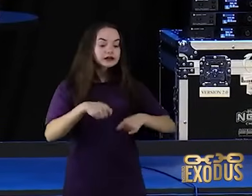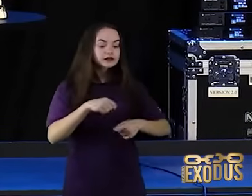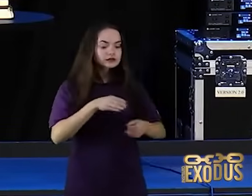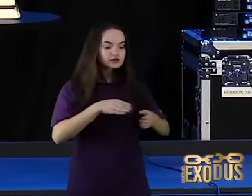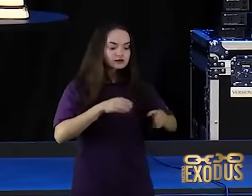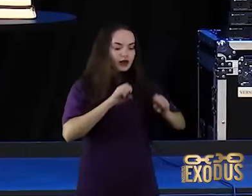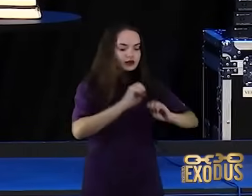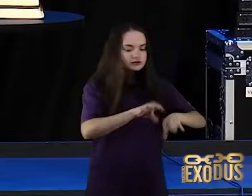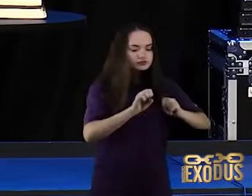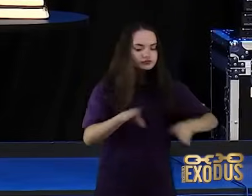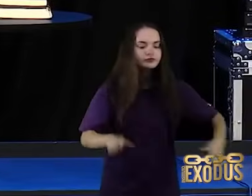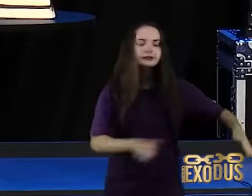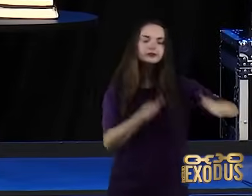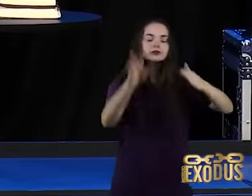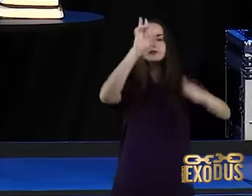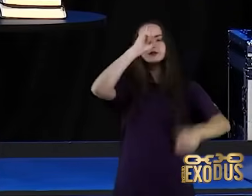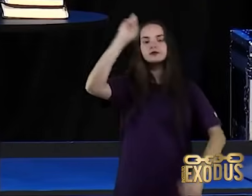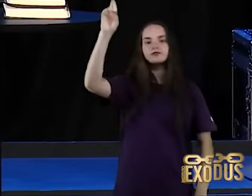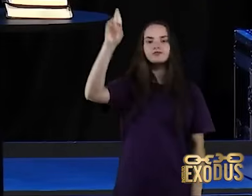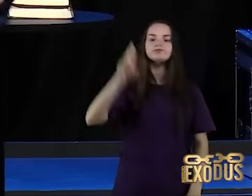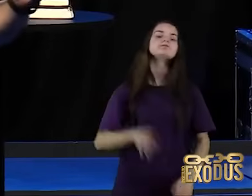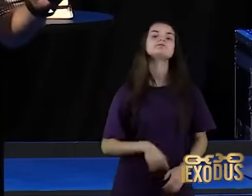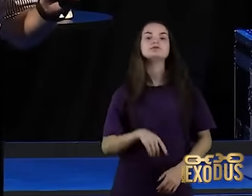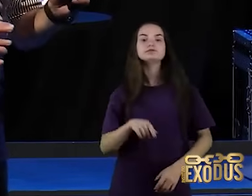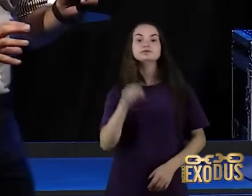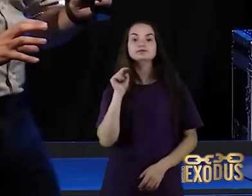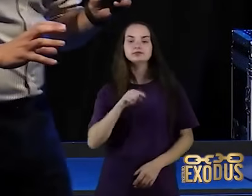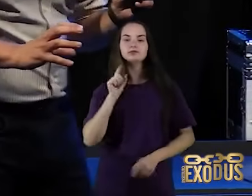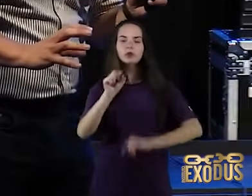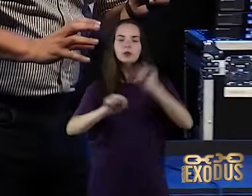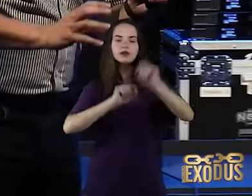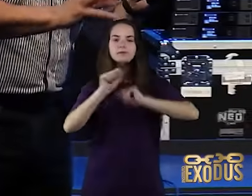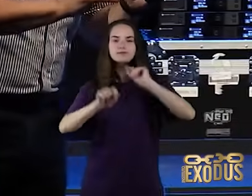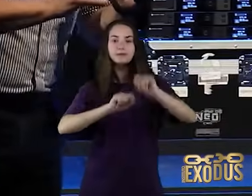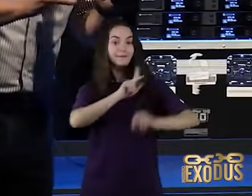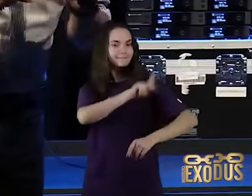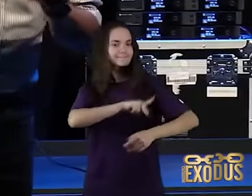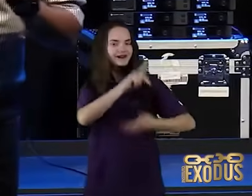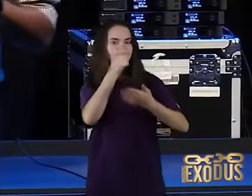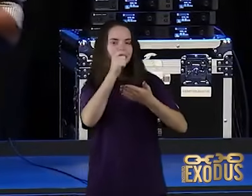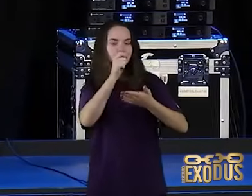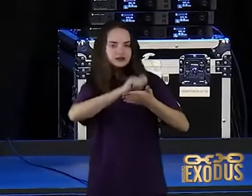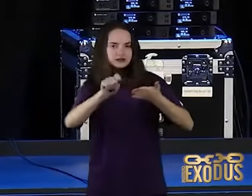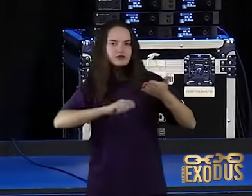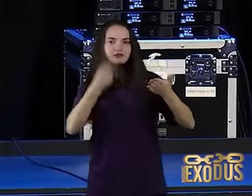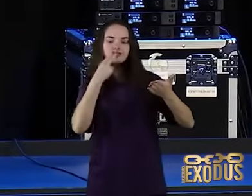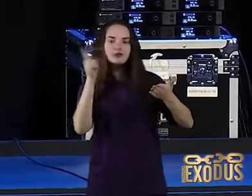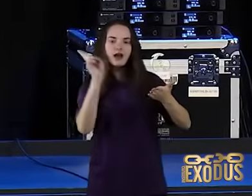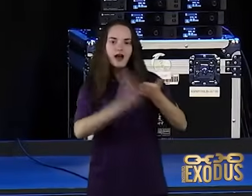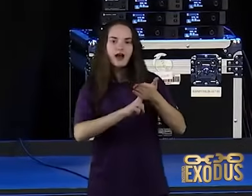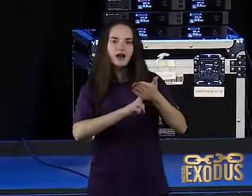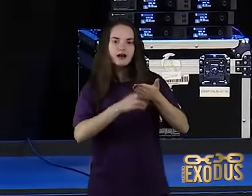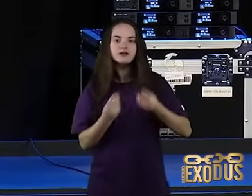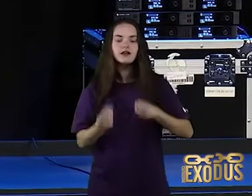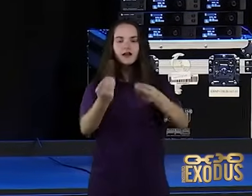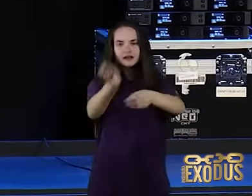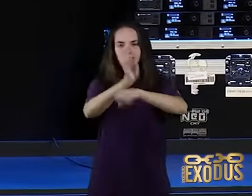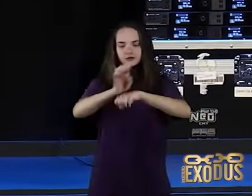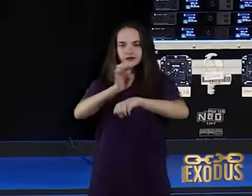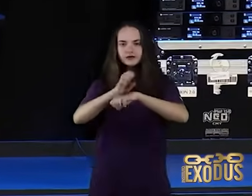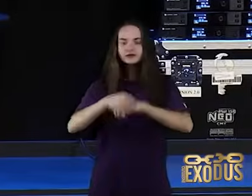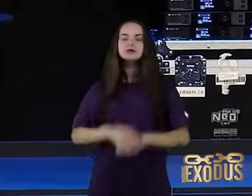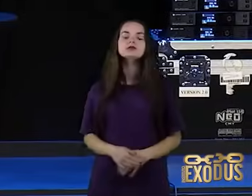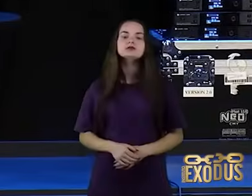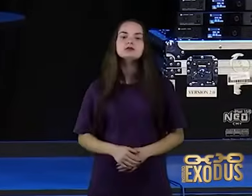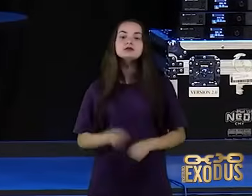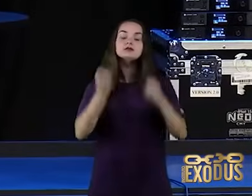esse pedaço da carta de Paulo a carta de Efésios Ele não tá aqui ele tá tentando dizer